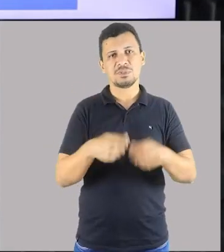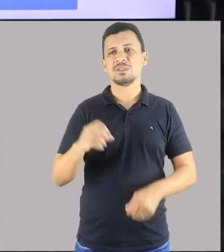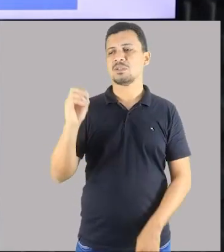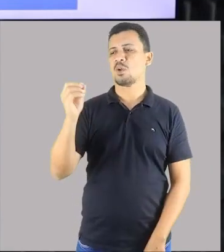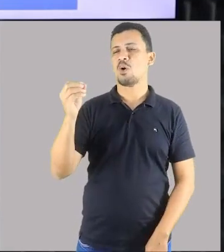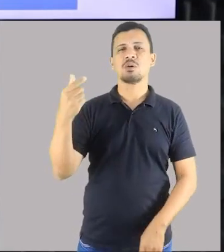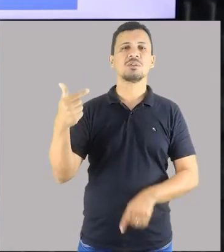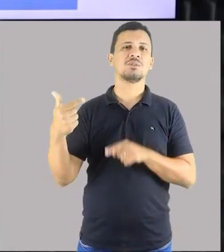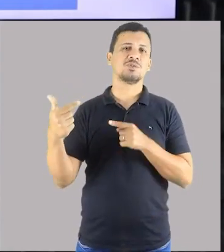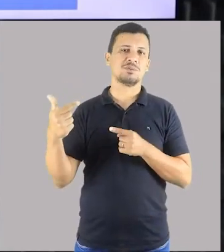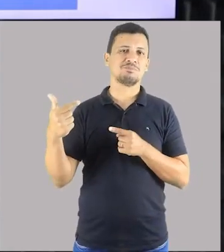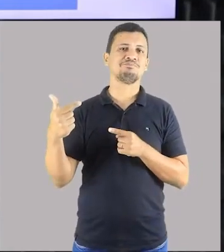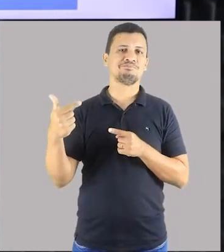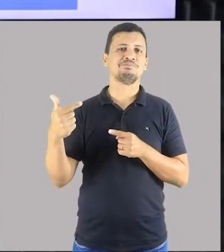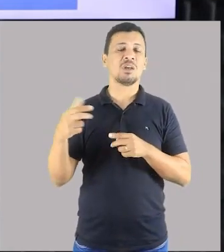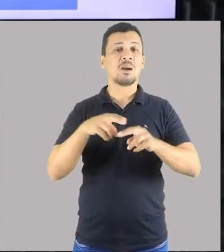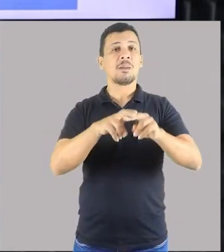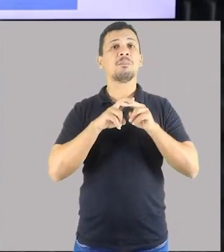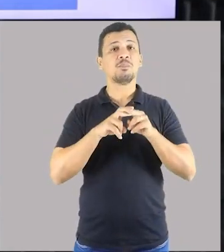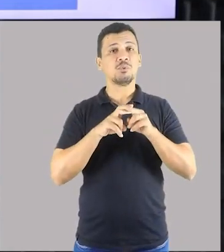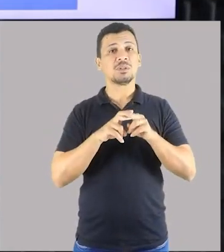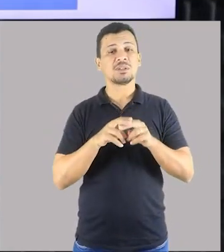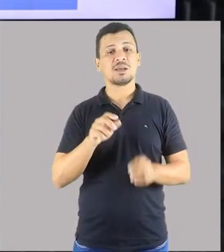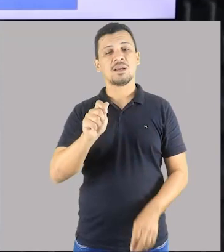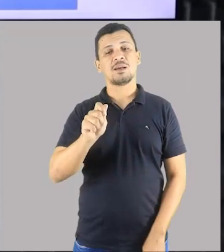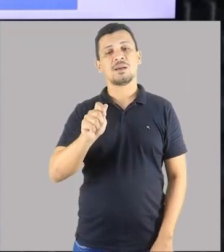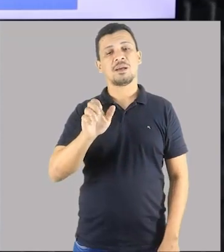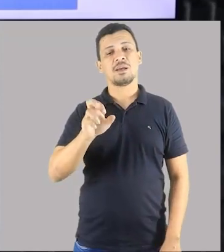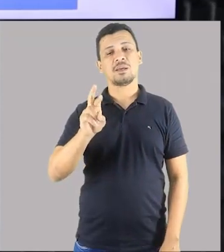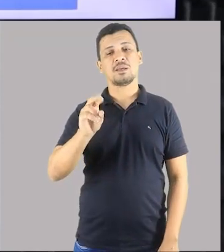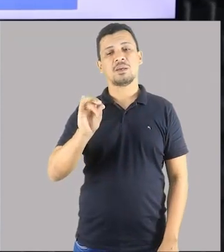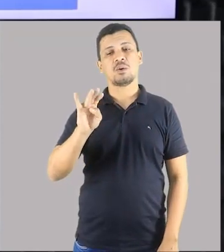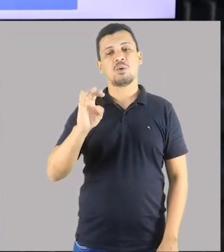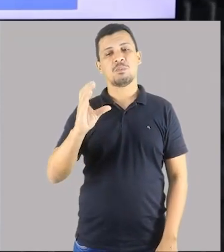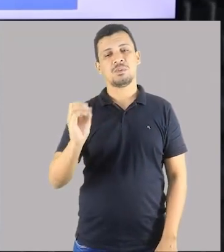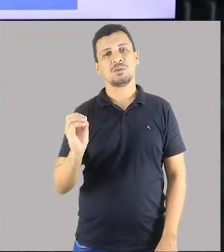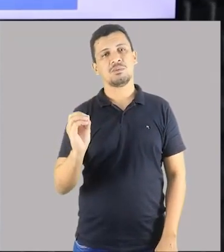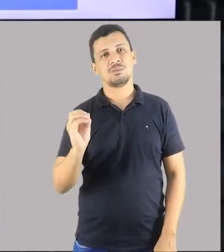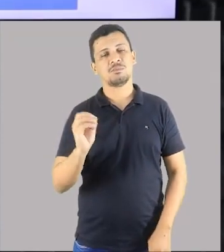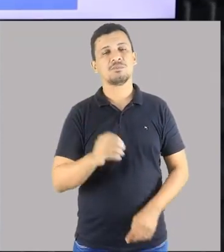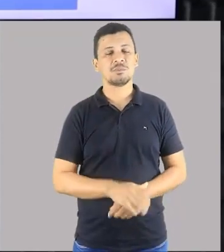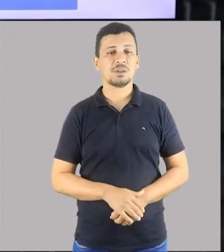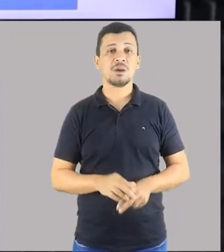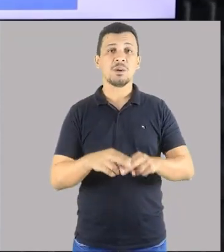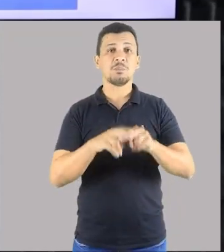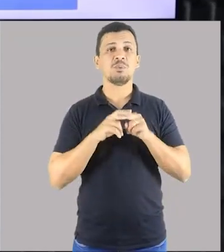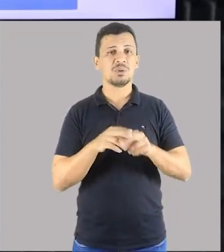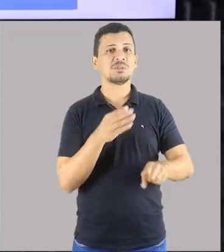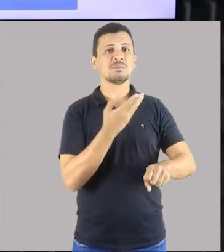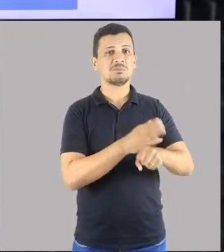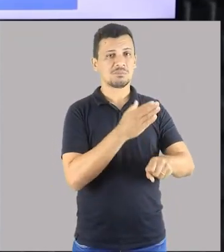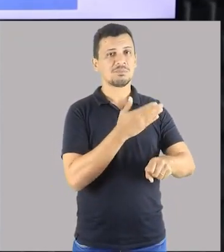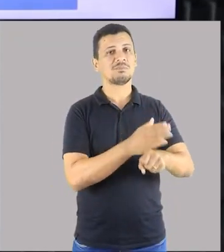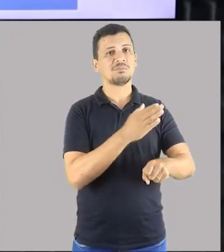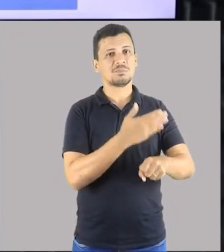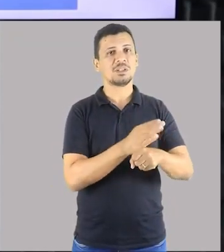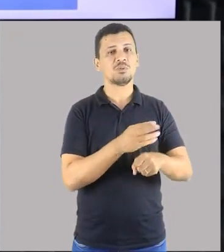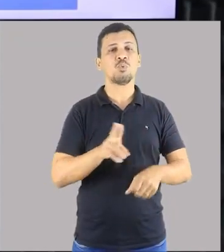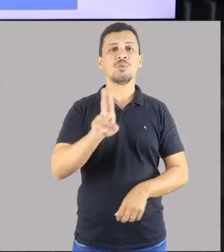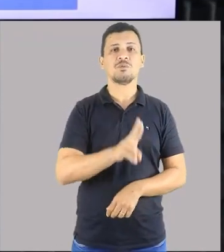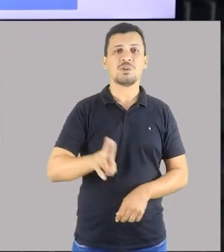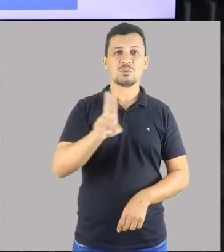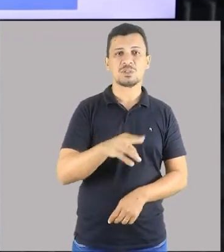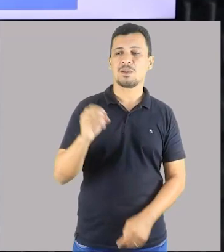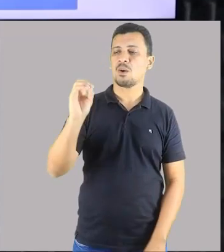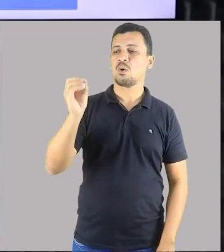oxigênio. Então, por isso que é via aeróbia, por isso que é treino aeróbio,